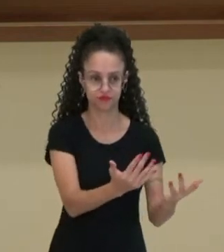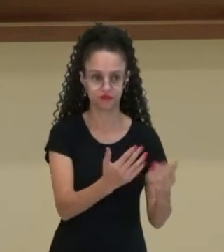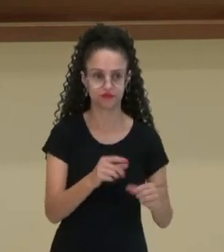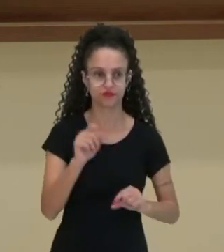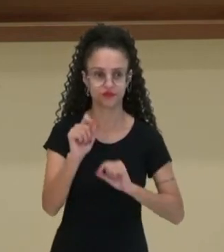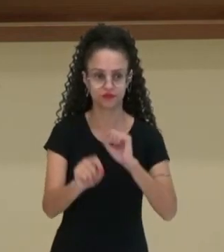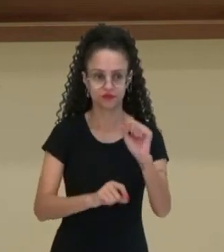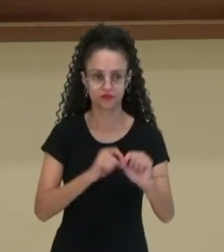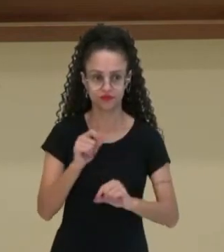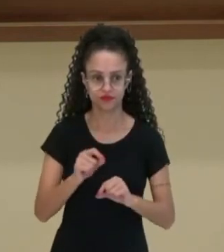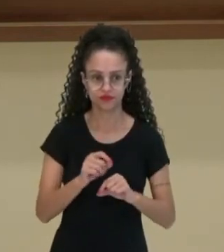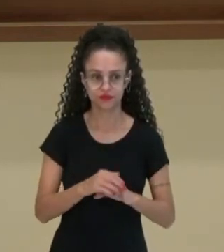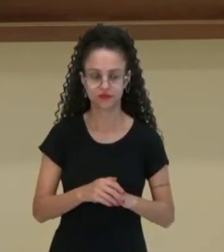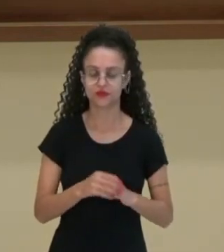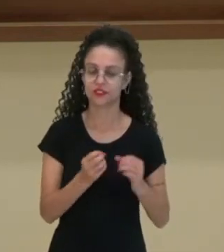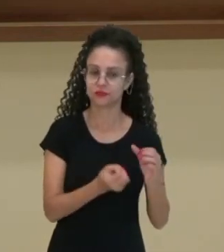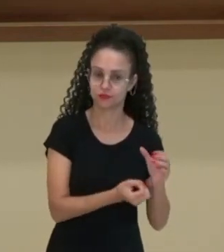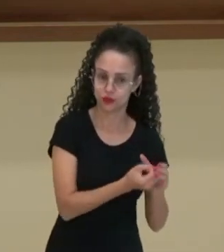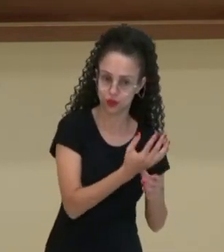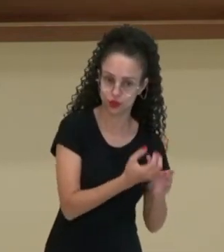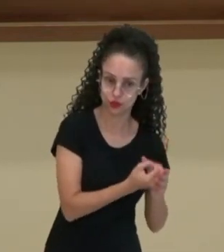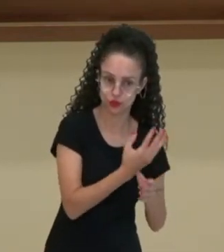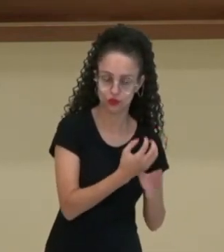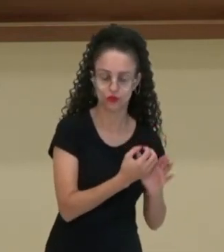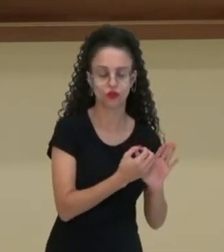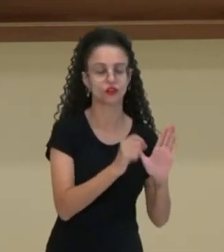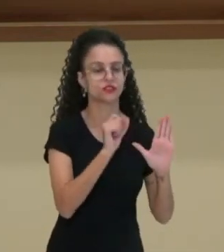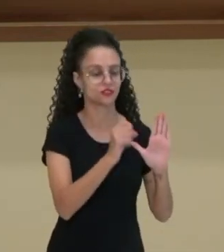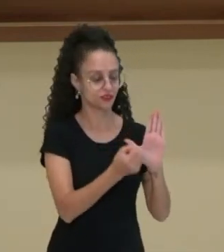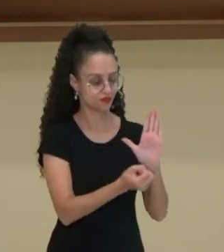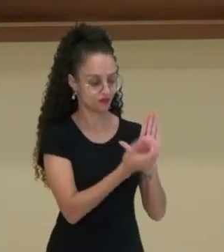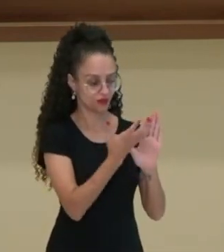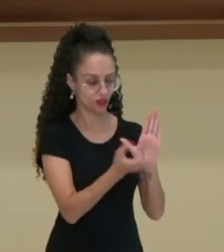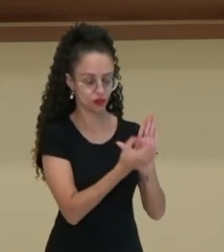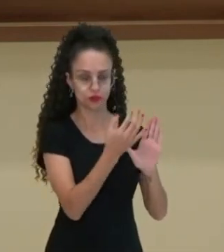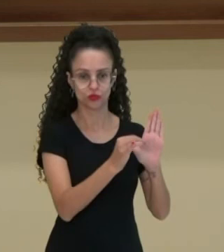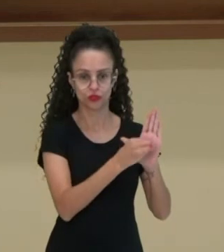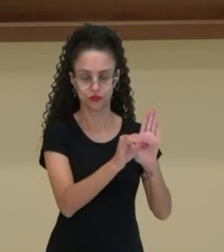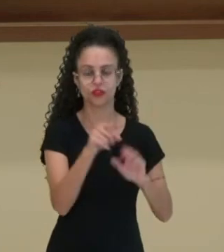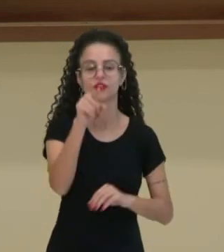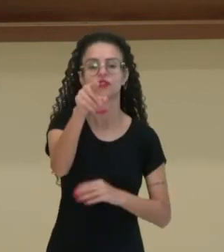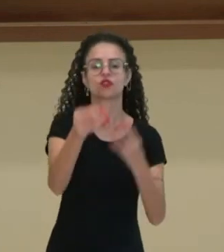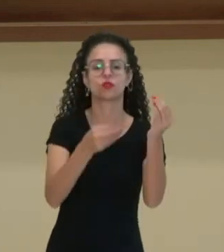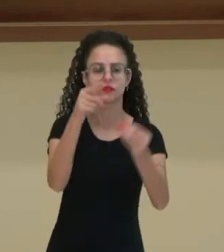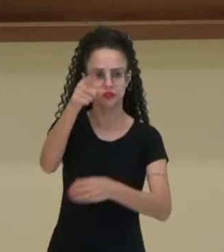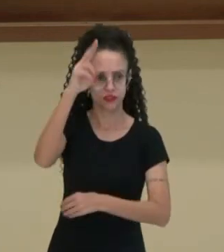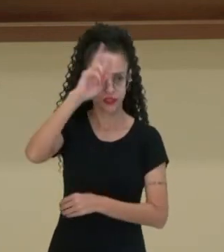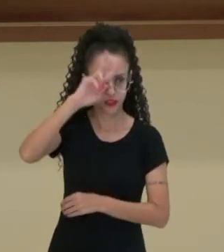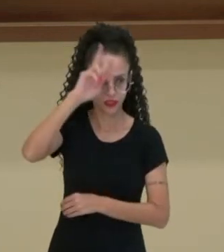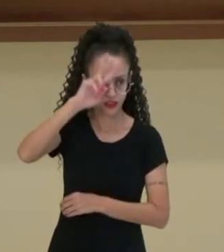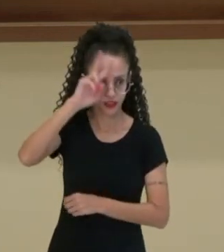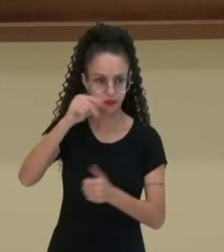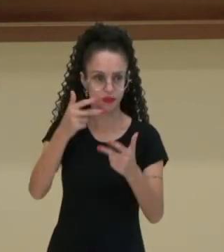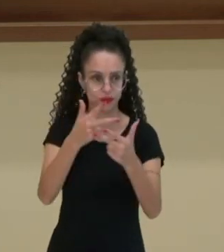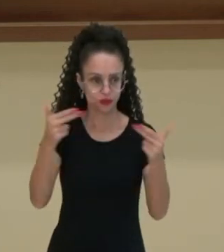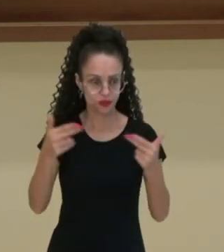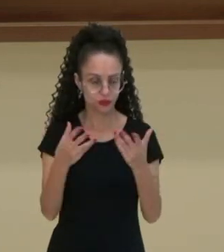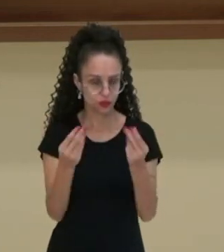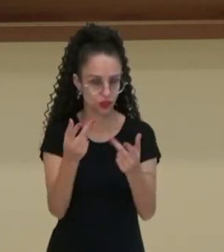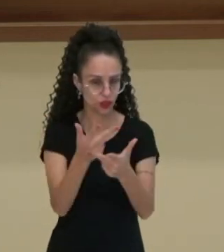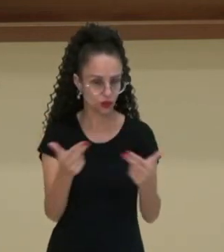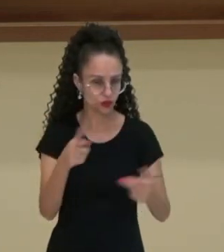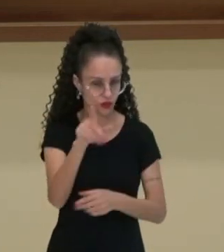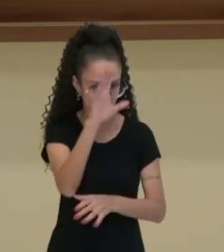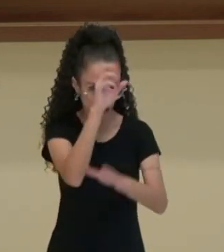são os seres produtores autótrofos. Ok? Como que tá aí? Você está se recordando, está lembrando de muita coisa que